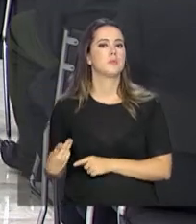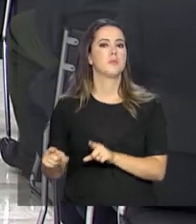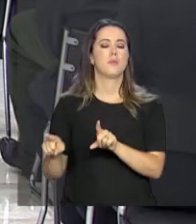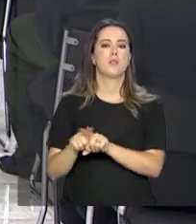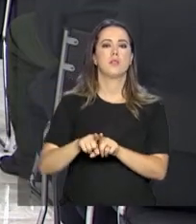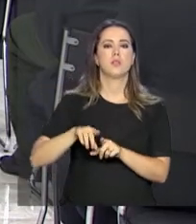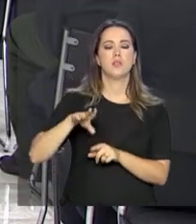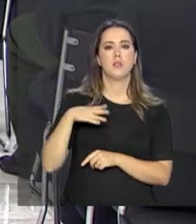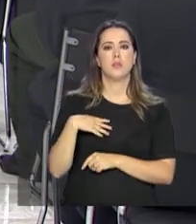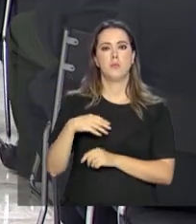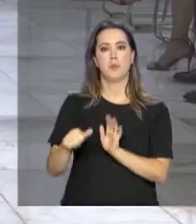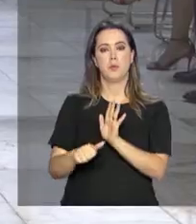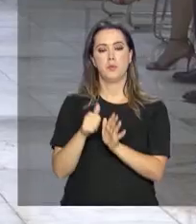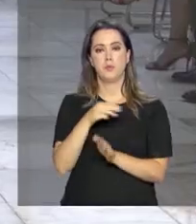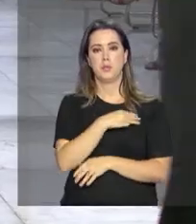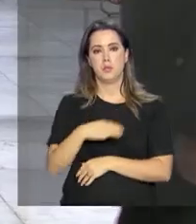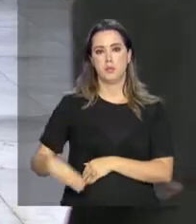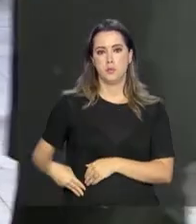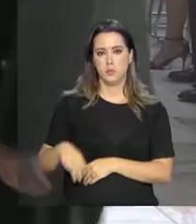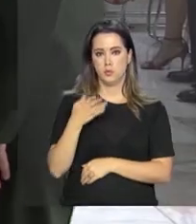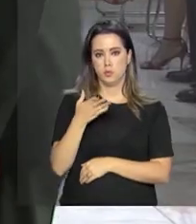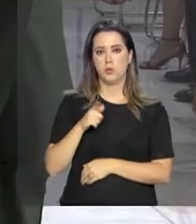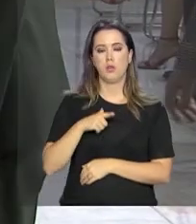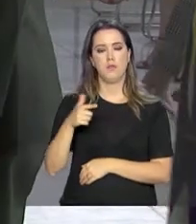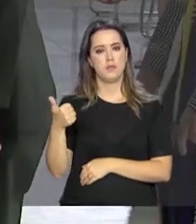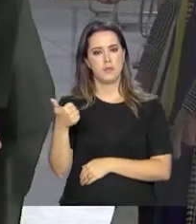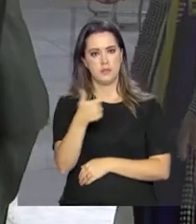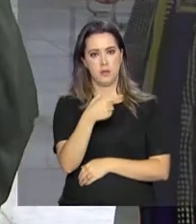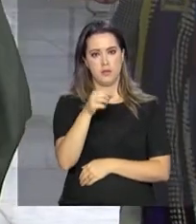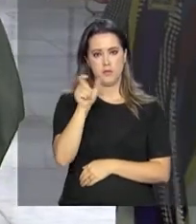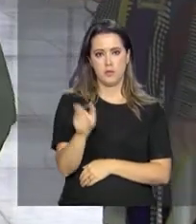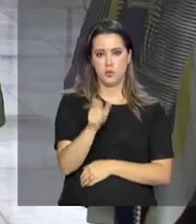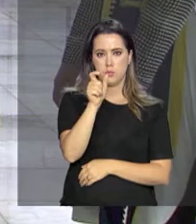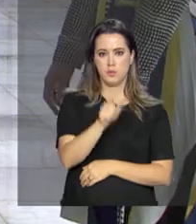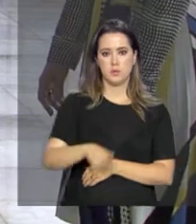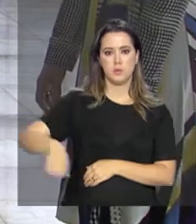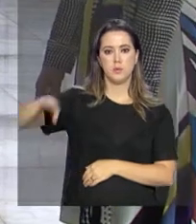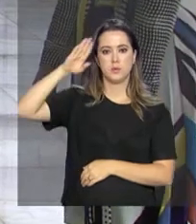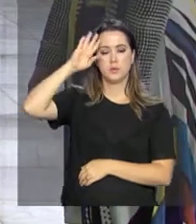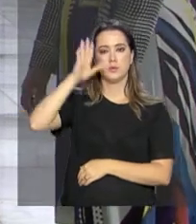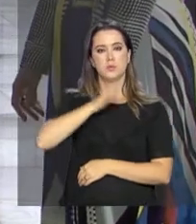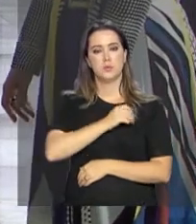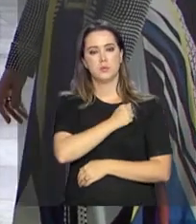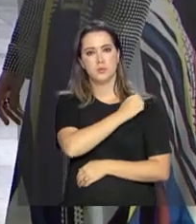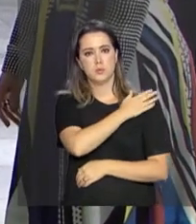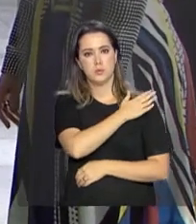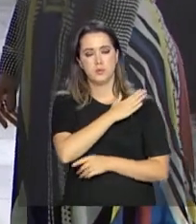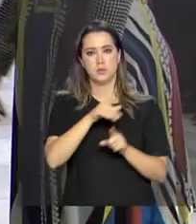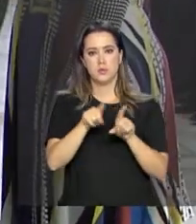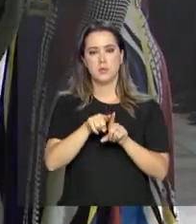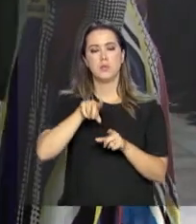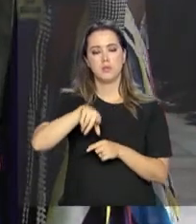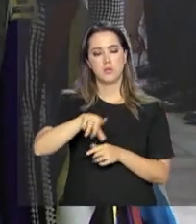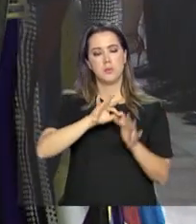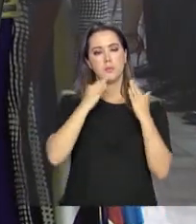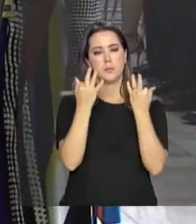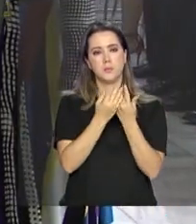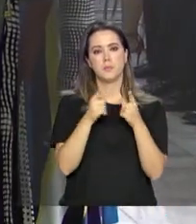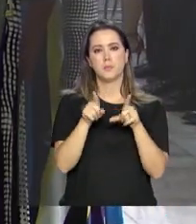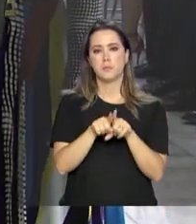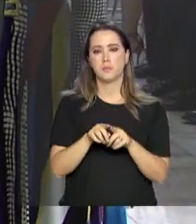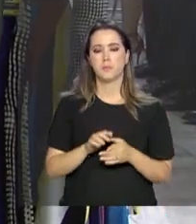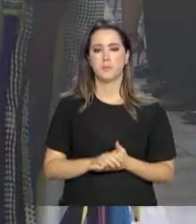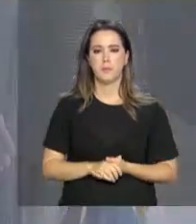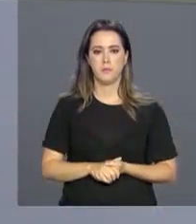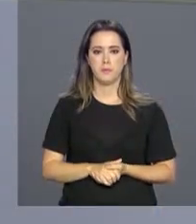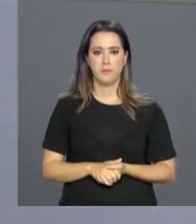solenidade contou com cerca de 120 convidados entre militares e familiares além de parlamentares e outras autoridades